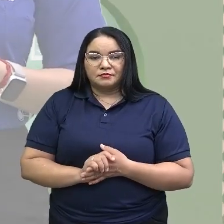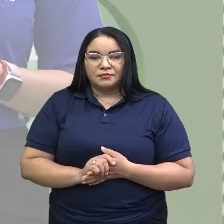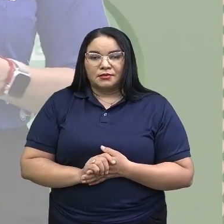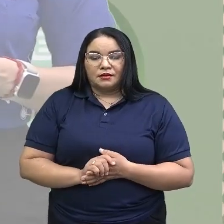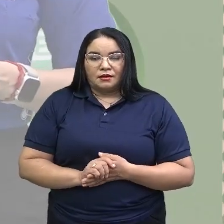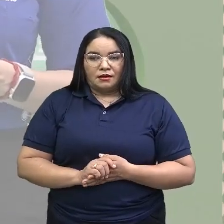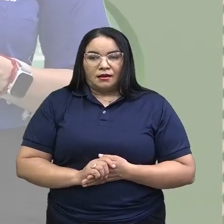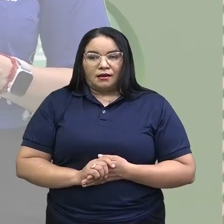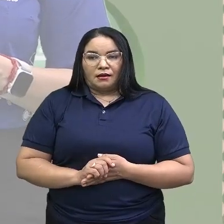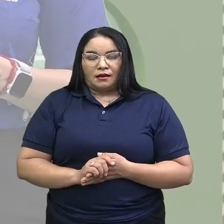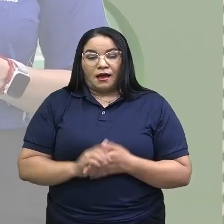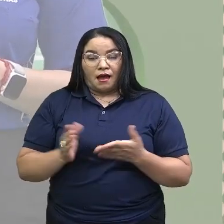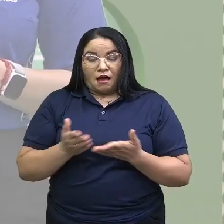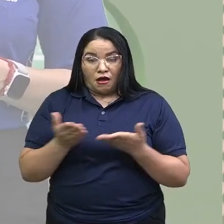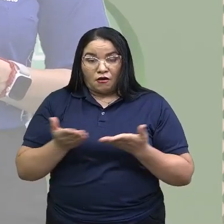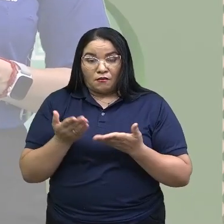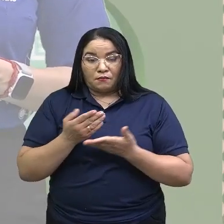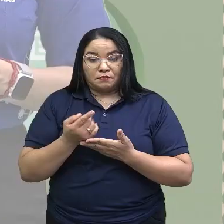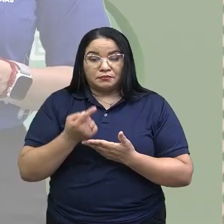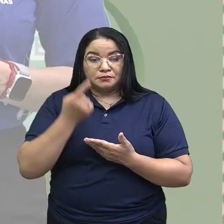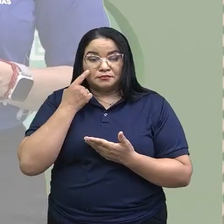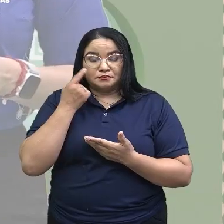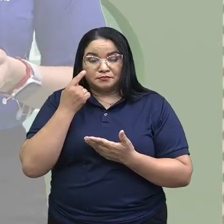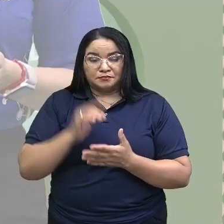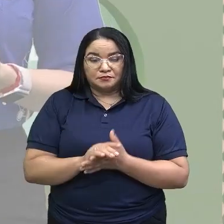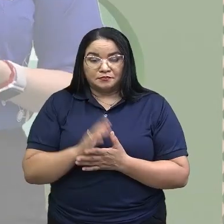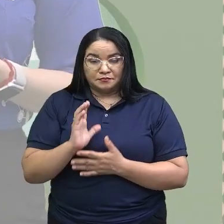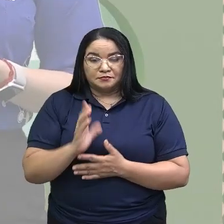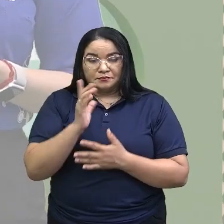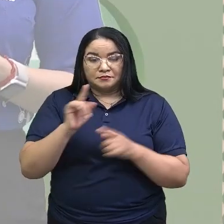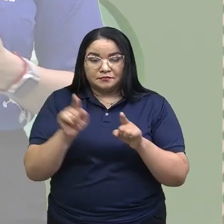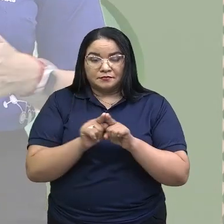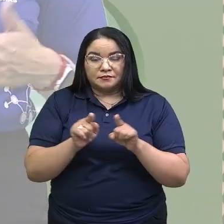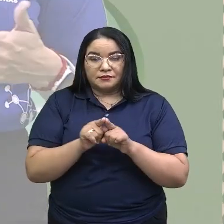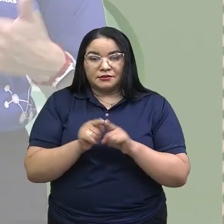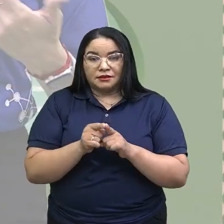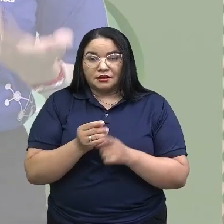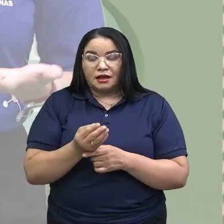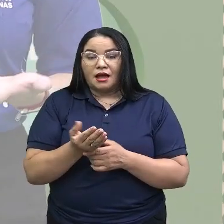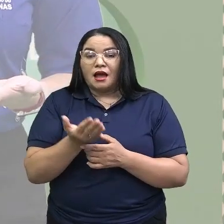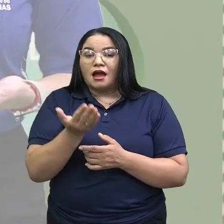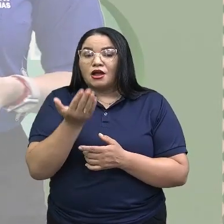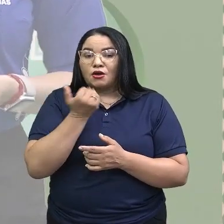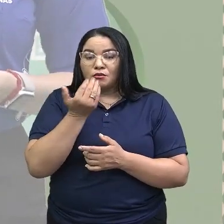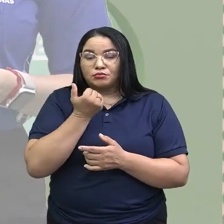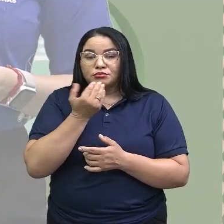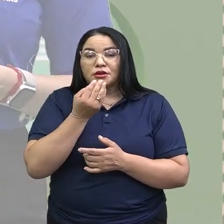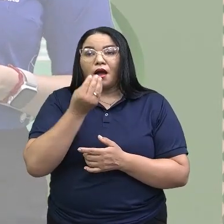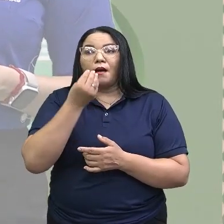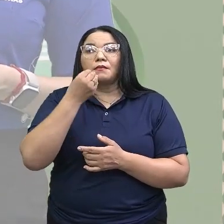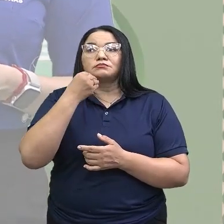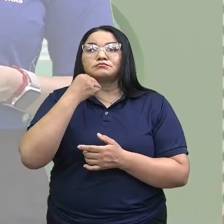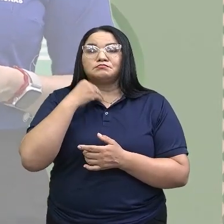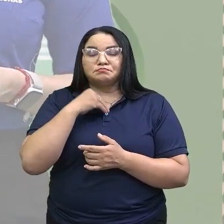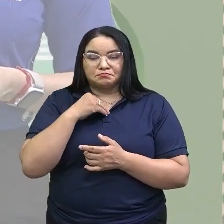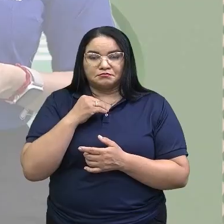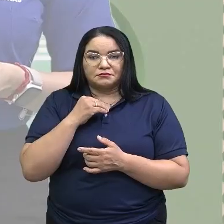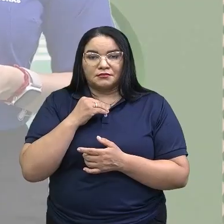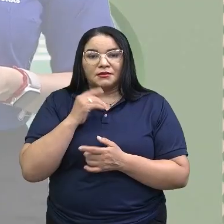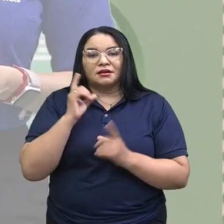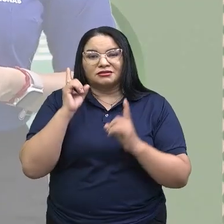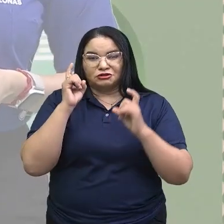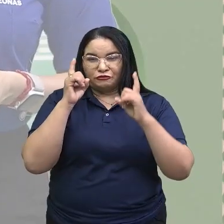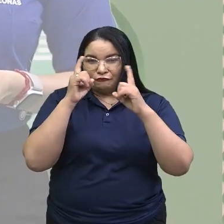tá certo? Vamos observar que ocorre uma dificuldade para engolir, um aumento, né, que